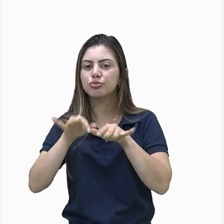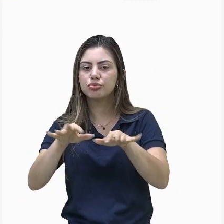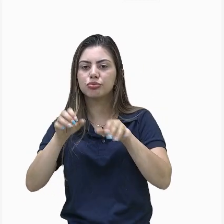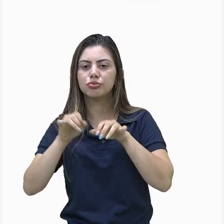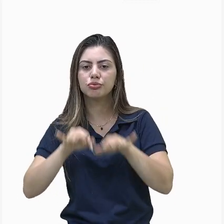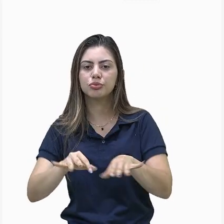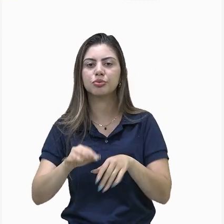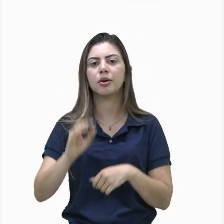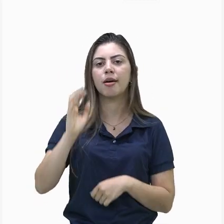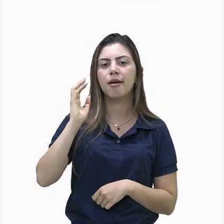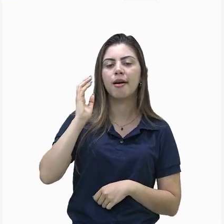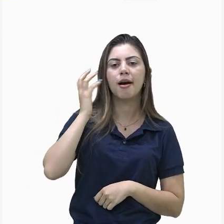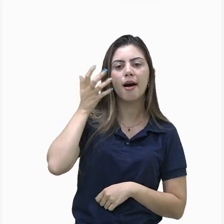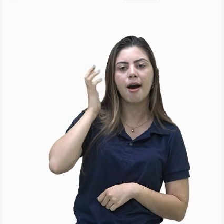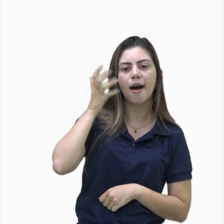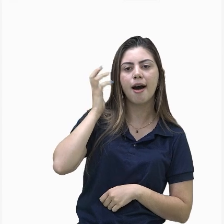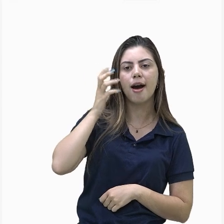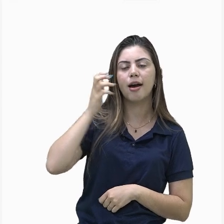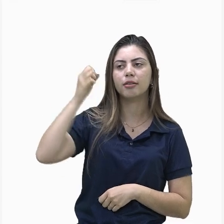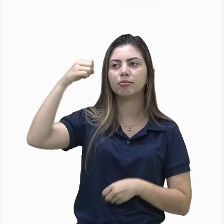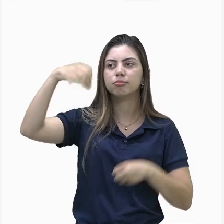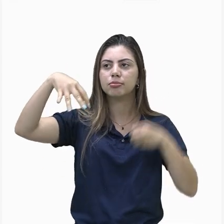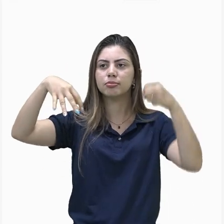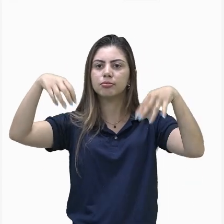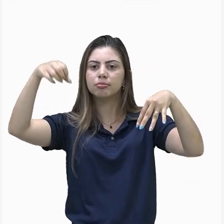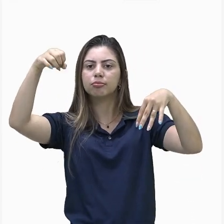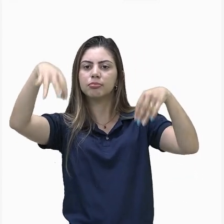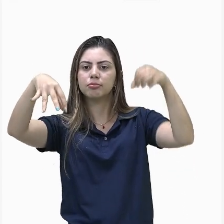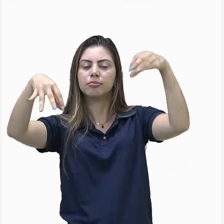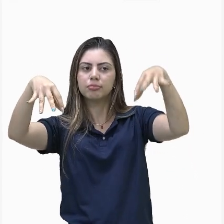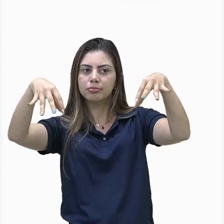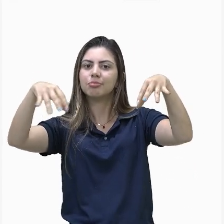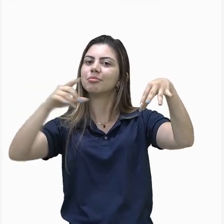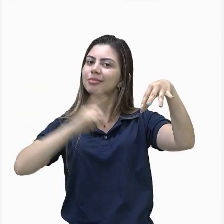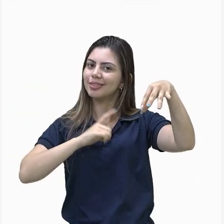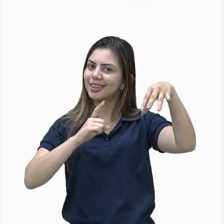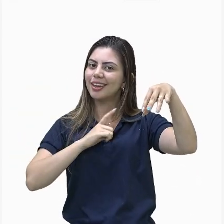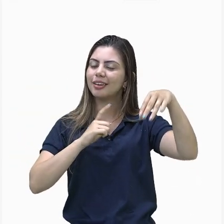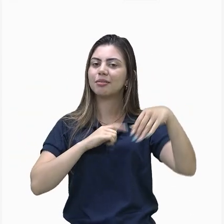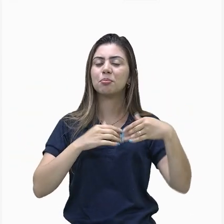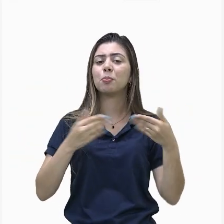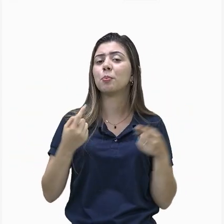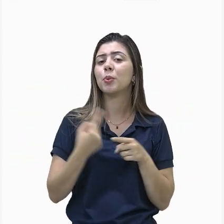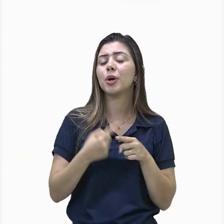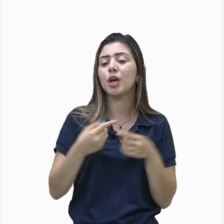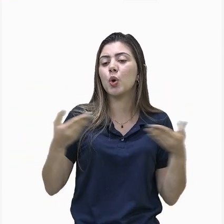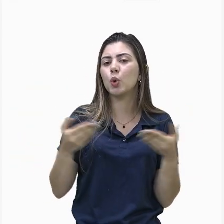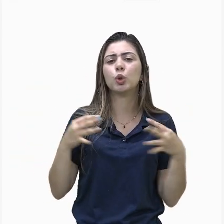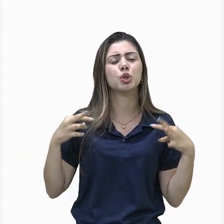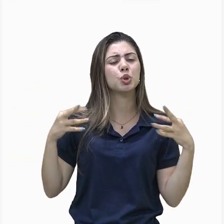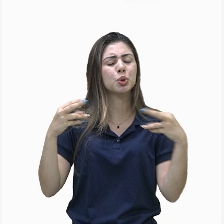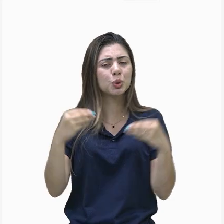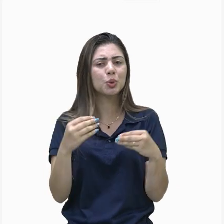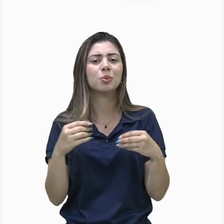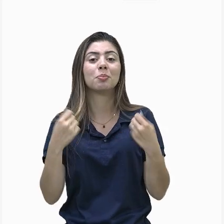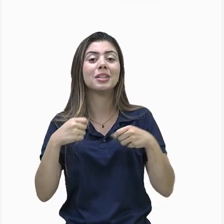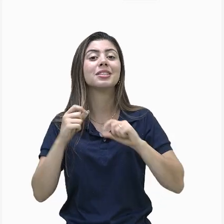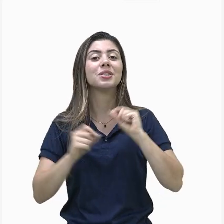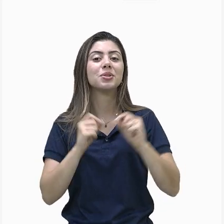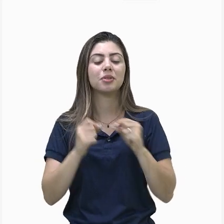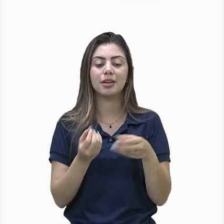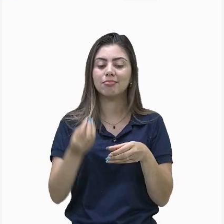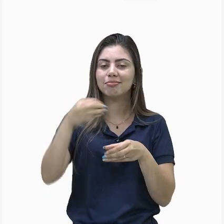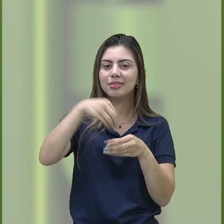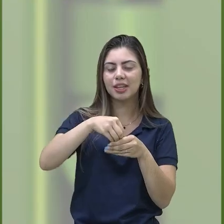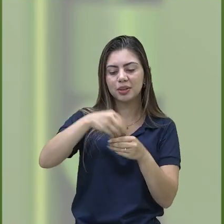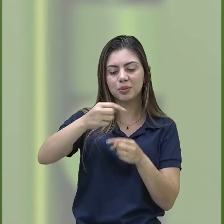lâmpadas incandescentes, dentre outros, porque hoje em dia todo o aparelho necessita de uma placa de comando e nessa placa